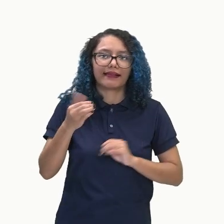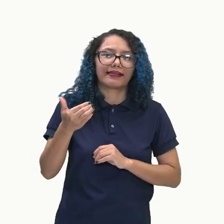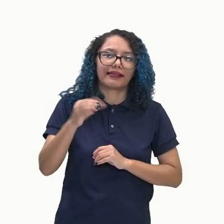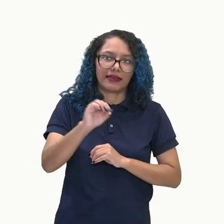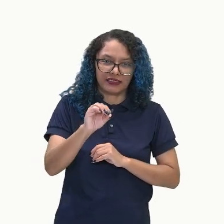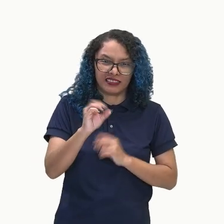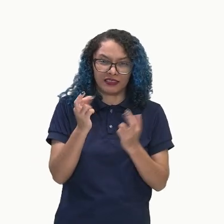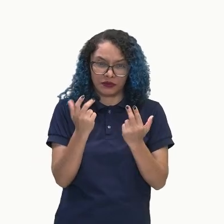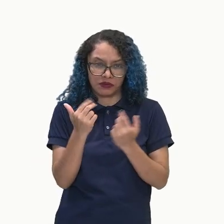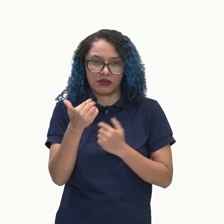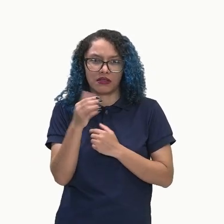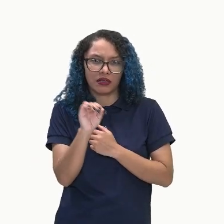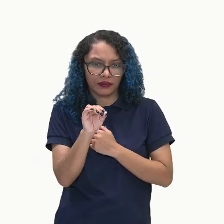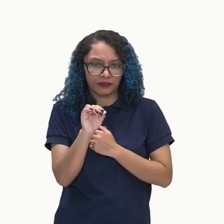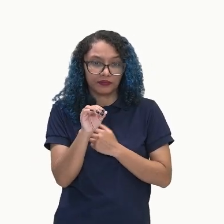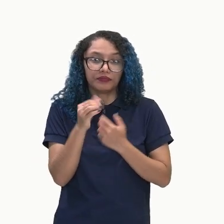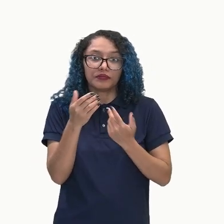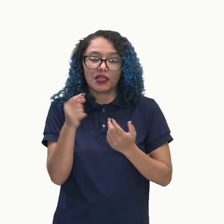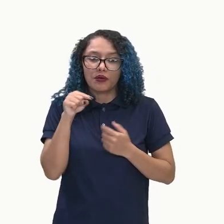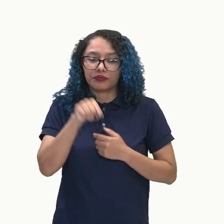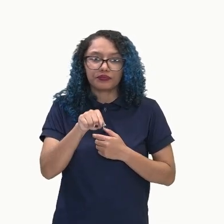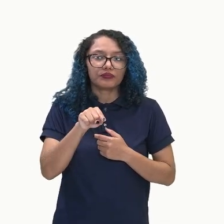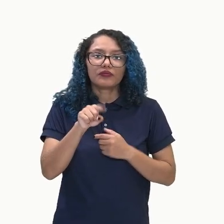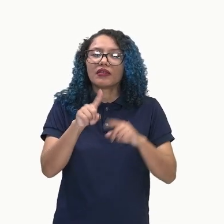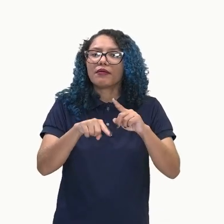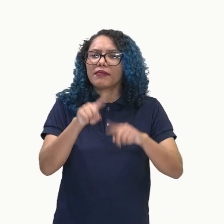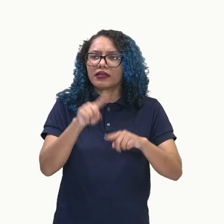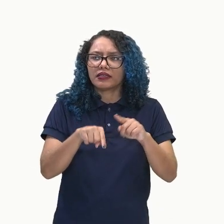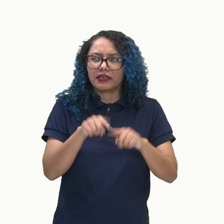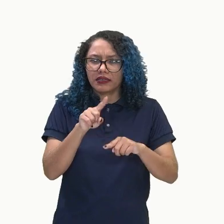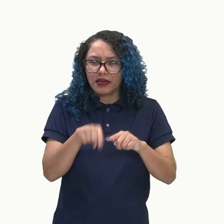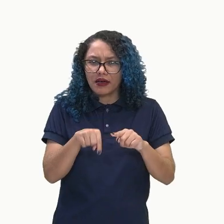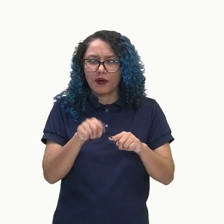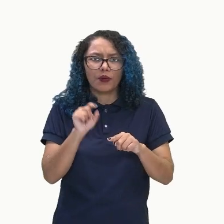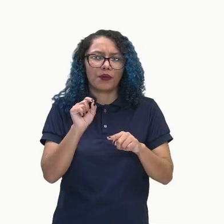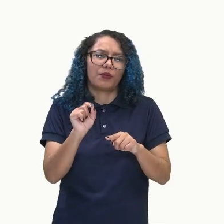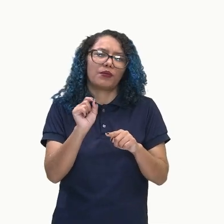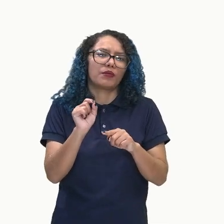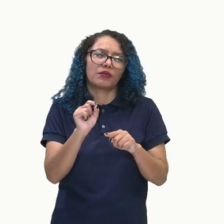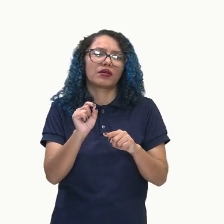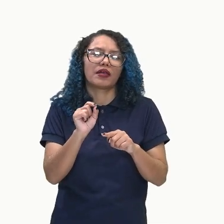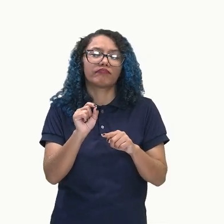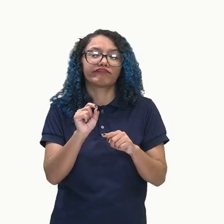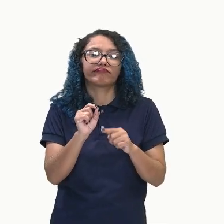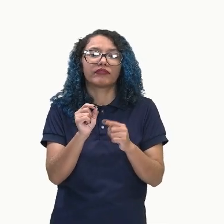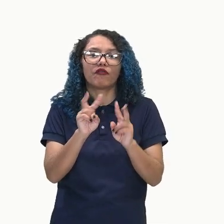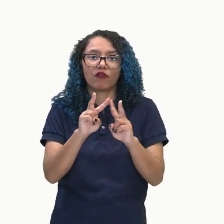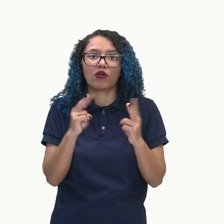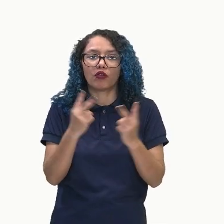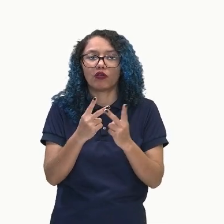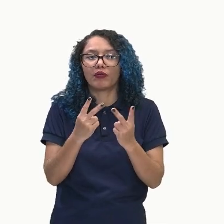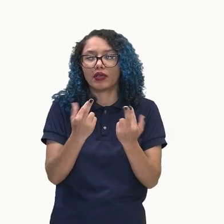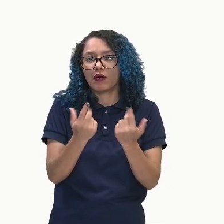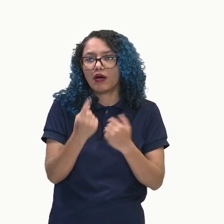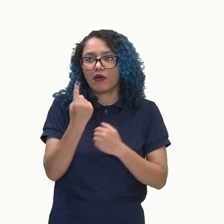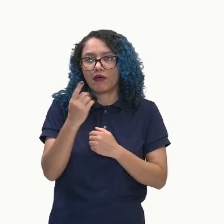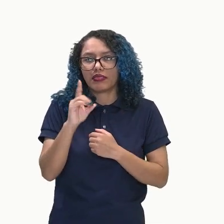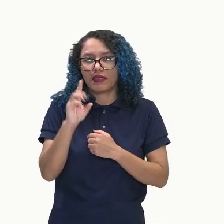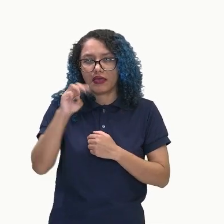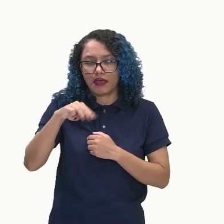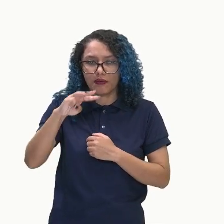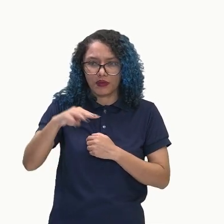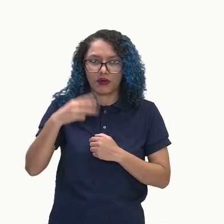aí, esse cubo ele vai ter um volume de 1 decímetro cúbico. Mas bora voltar aqui um pouquinho. Olha o